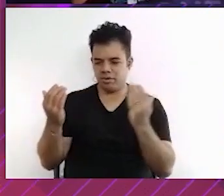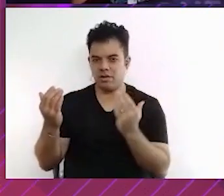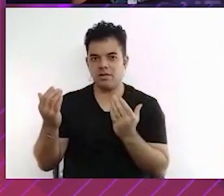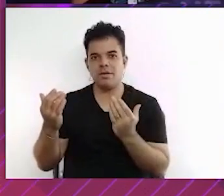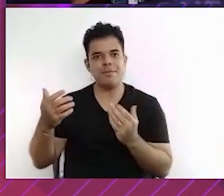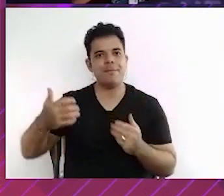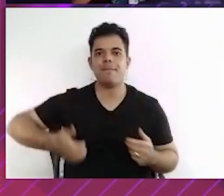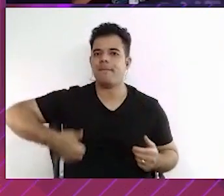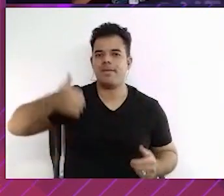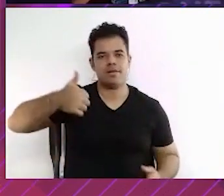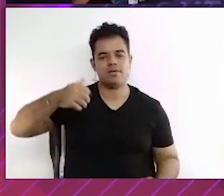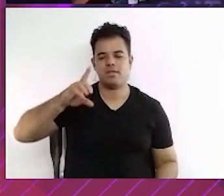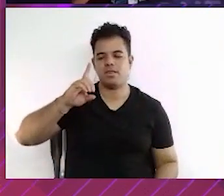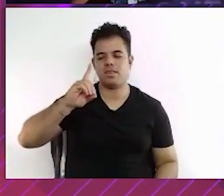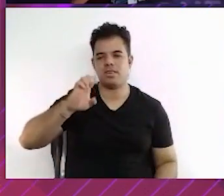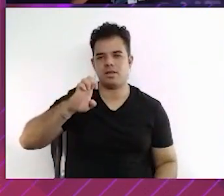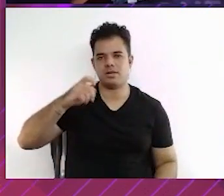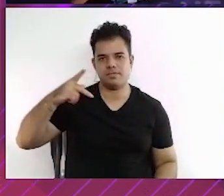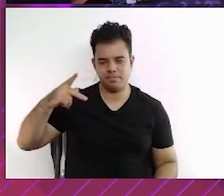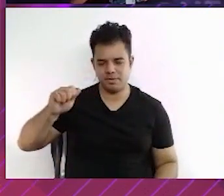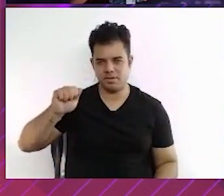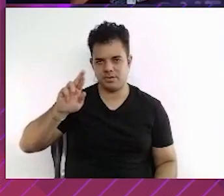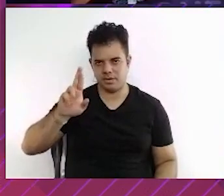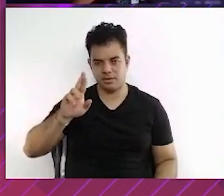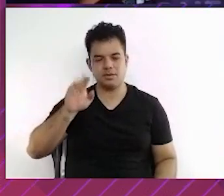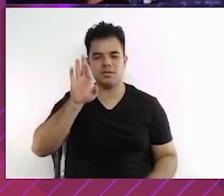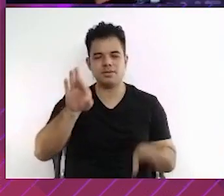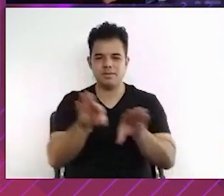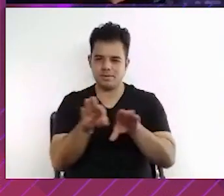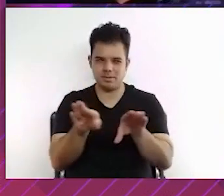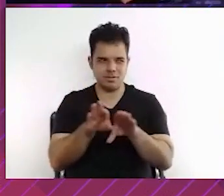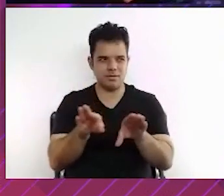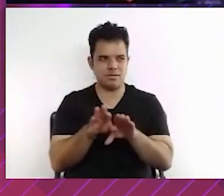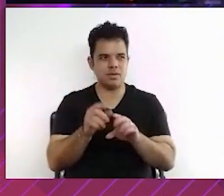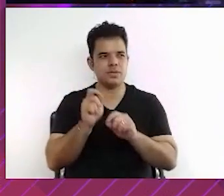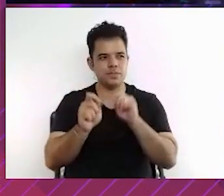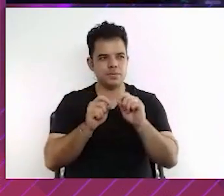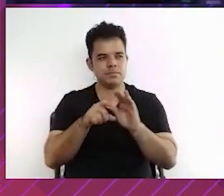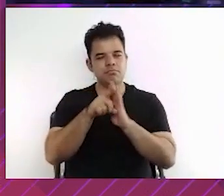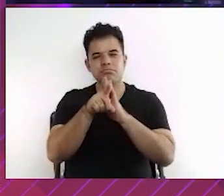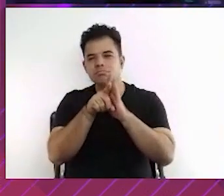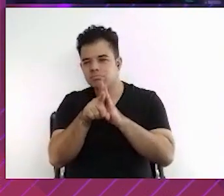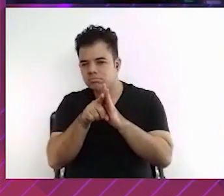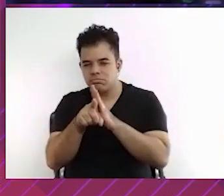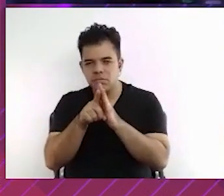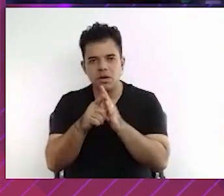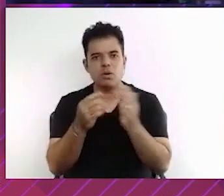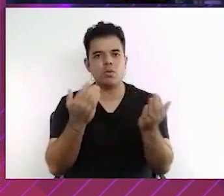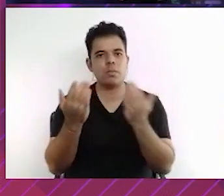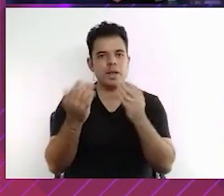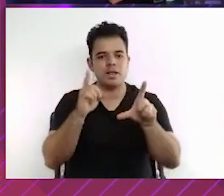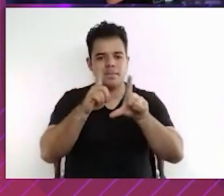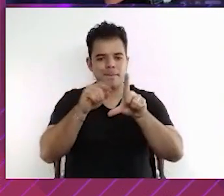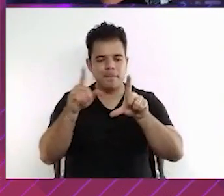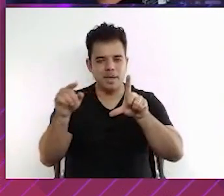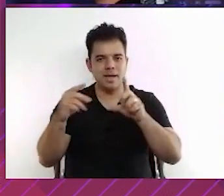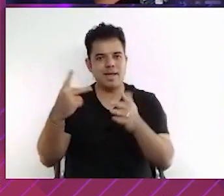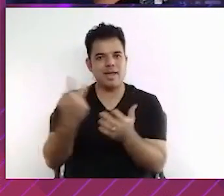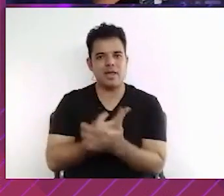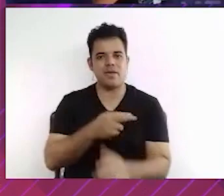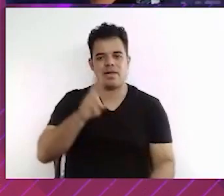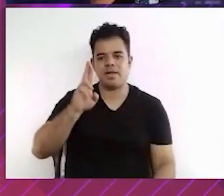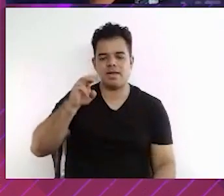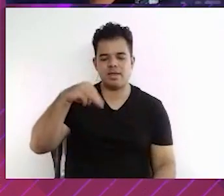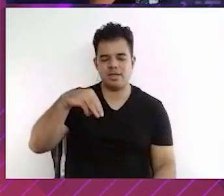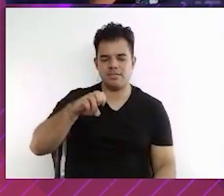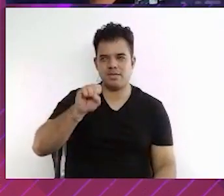saiu melhor. Aqui nesse gráfico Boxplot, a gente tem a comparação das métricas de erro, é o RMSE, é